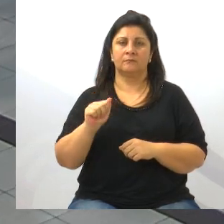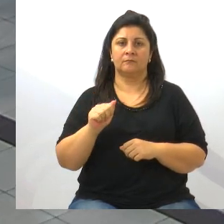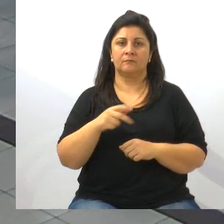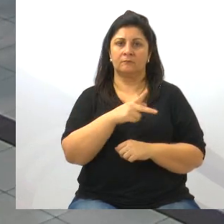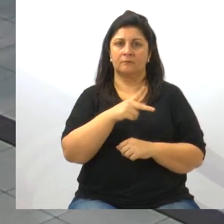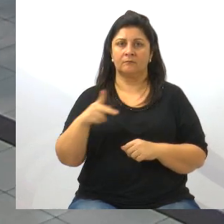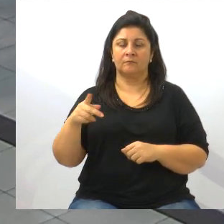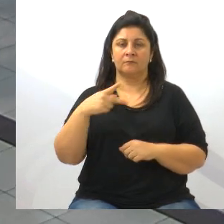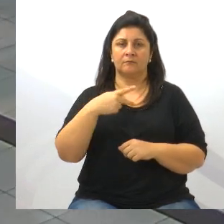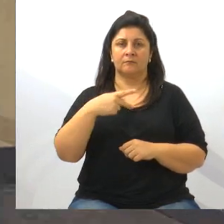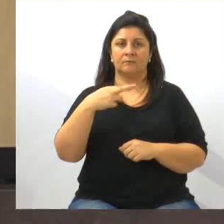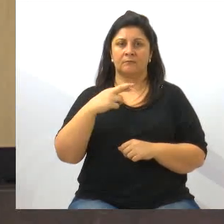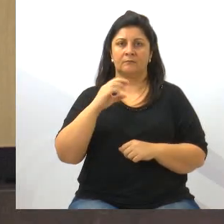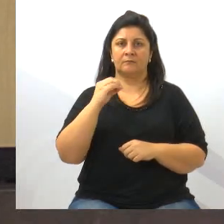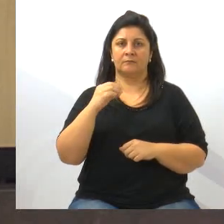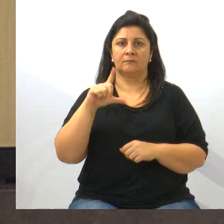Jacareí,